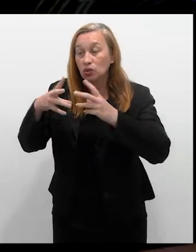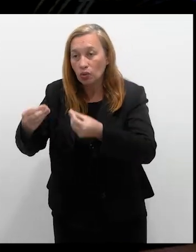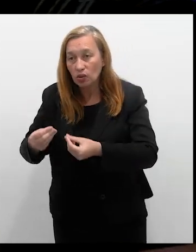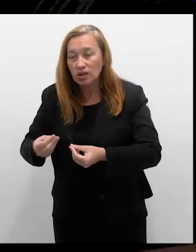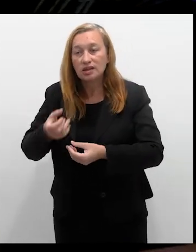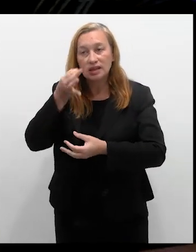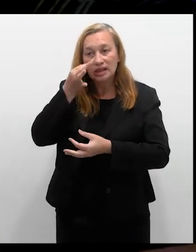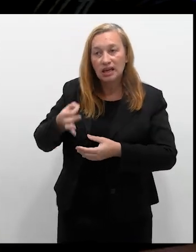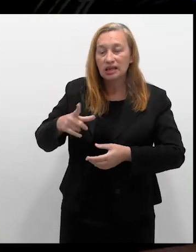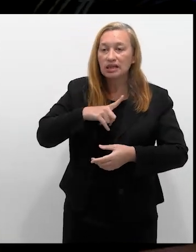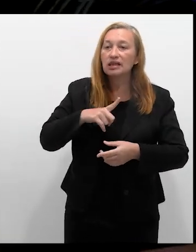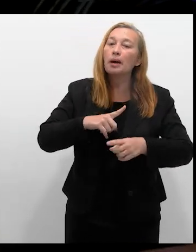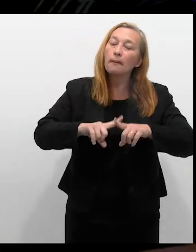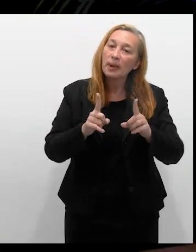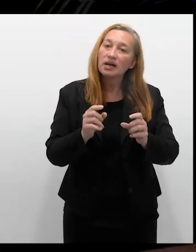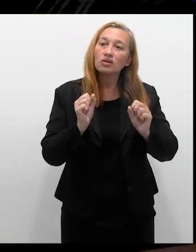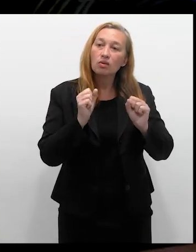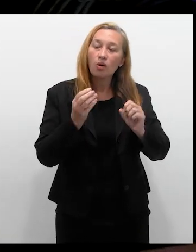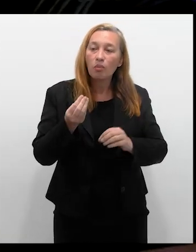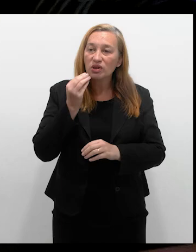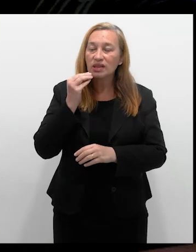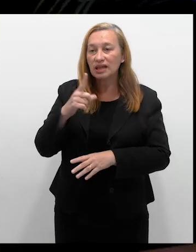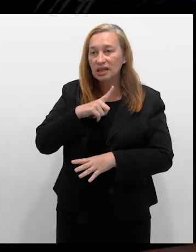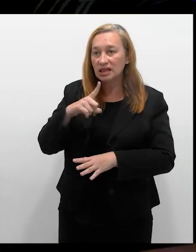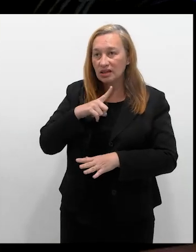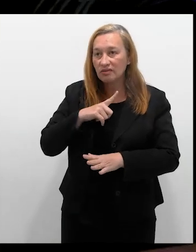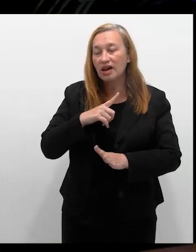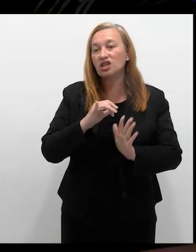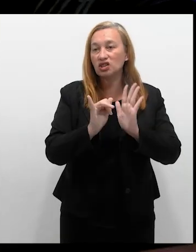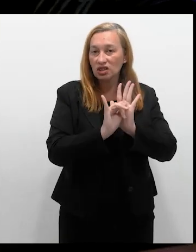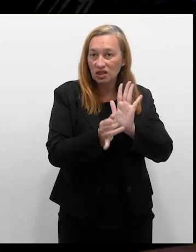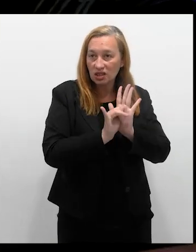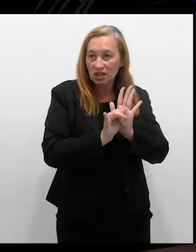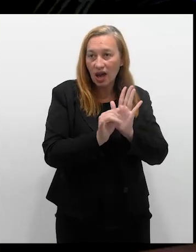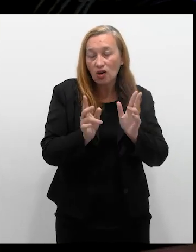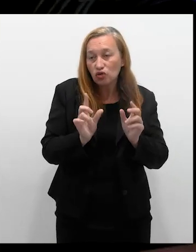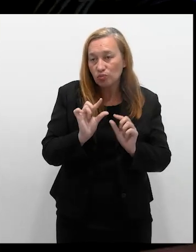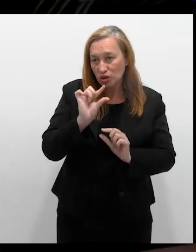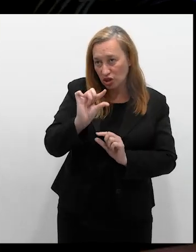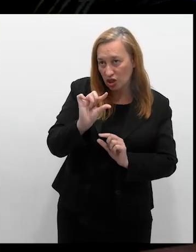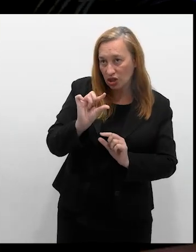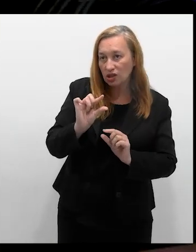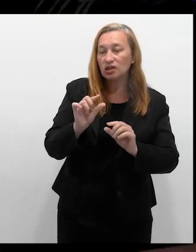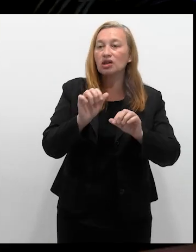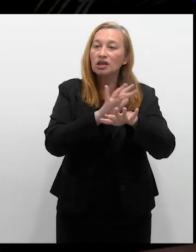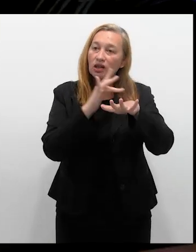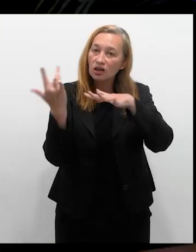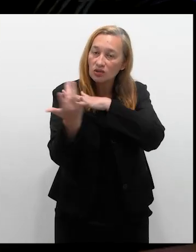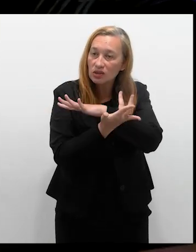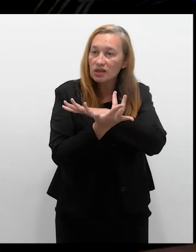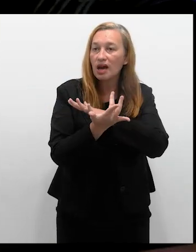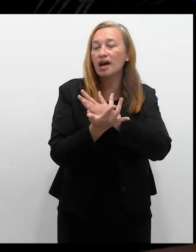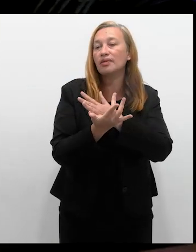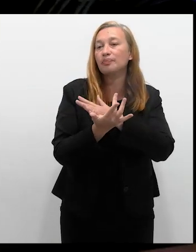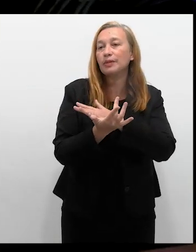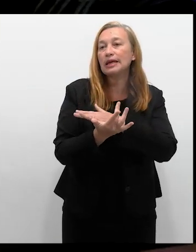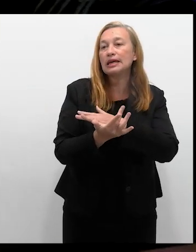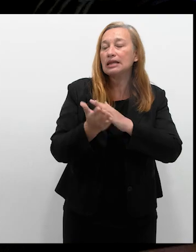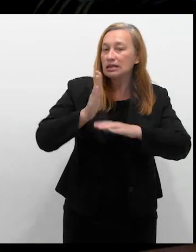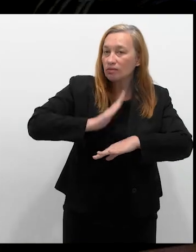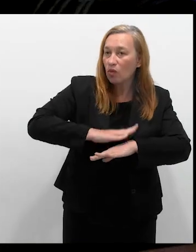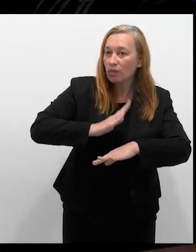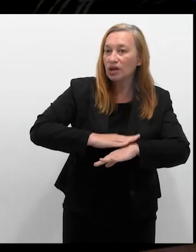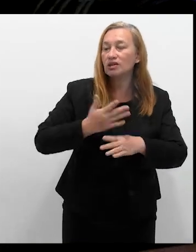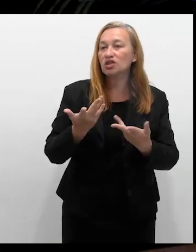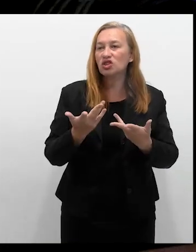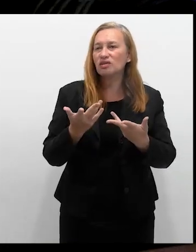gente tem oportunidade, né, de absorver novas escolas, a gente lança convocatórias através do nosso site, das redes sociais. E